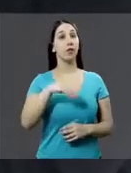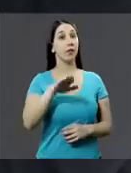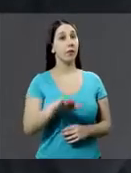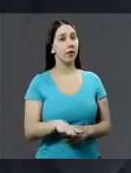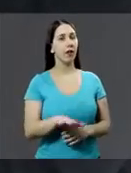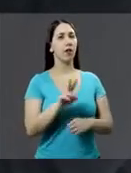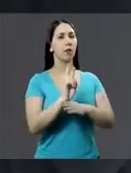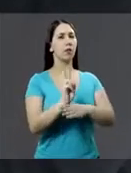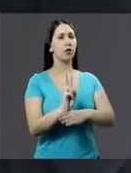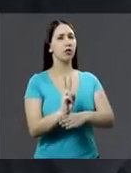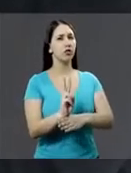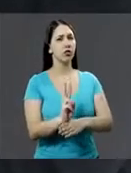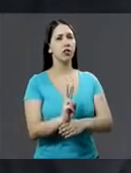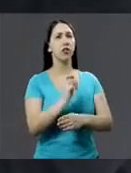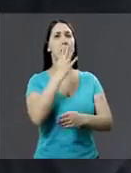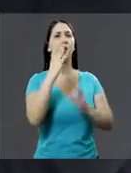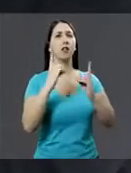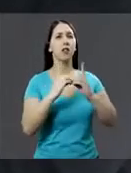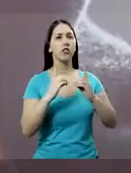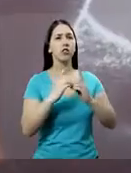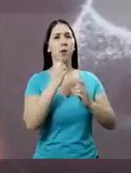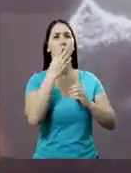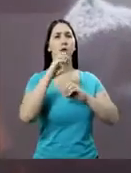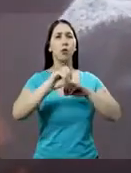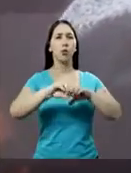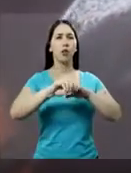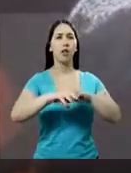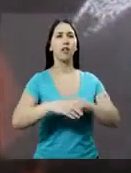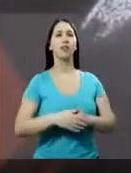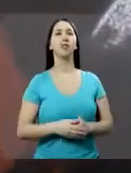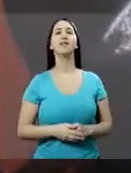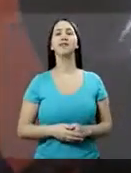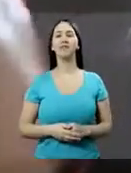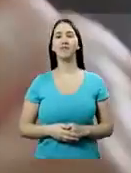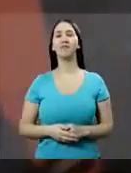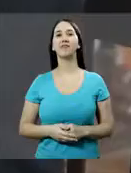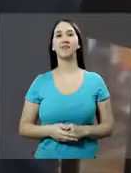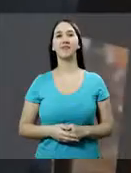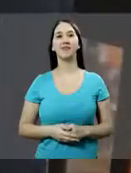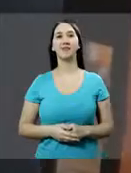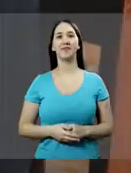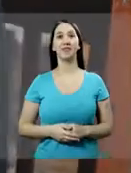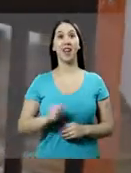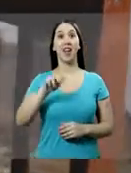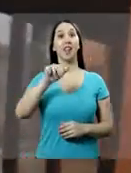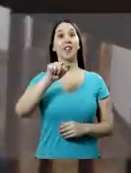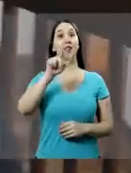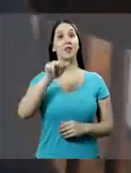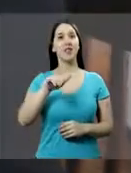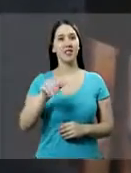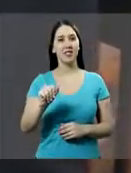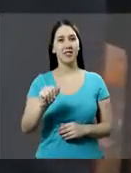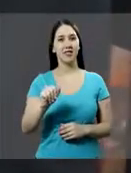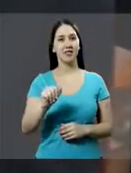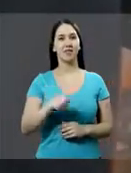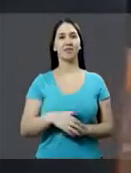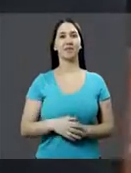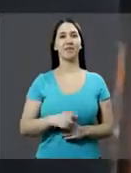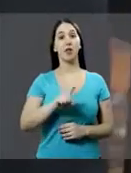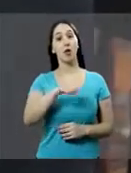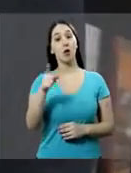pequena está sendo protegida, bem atendida e bem educada. É isso mesmo. Oi! Ana Luísa! Olha,